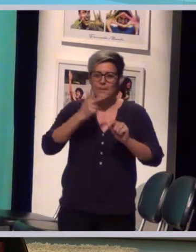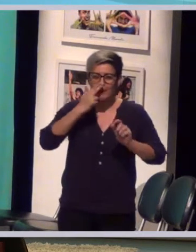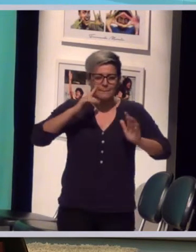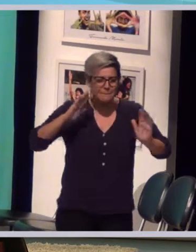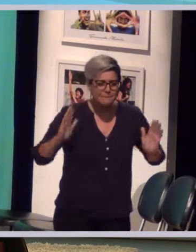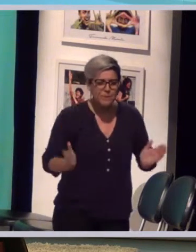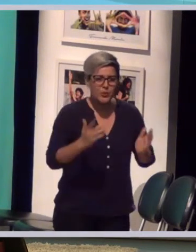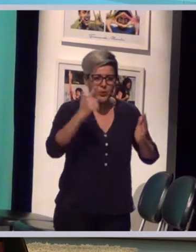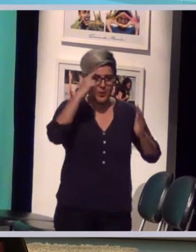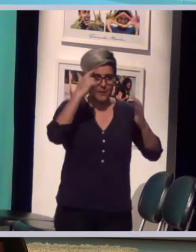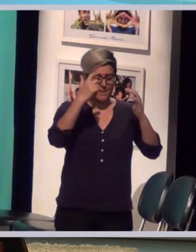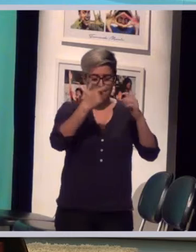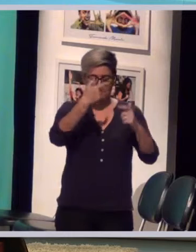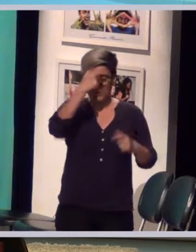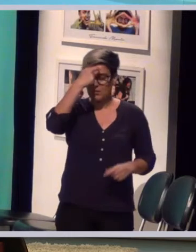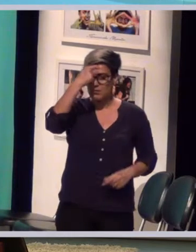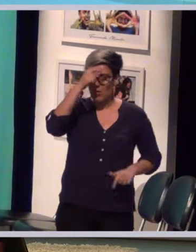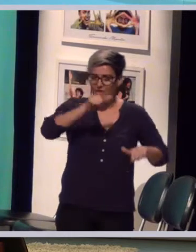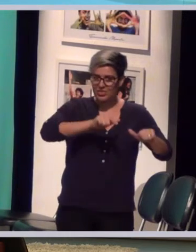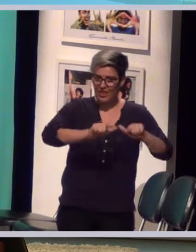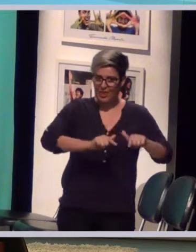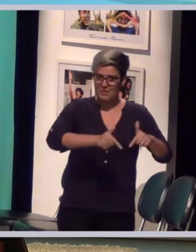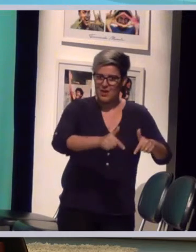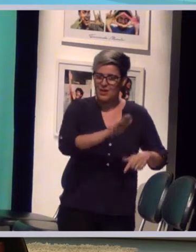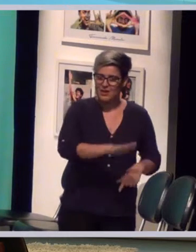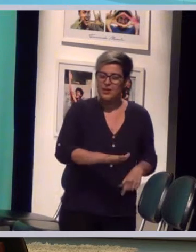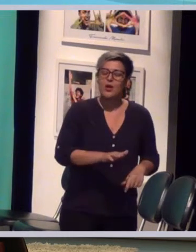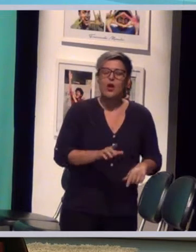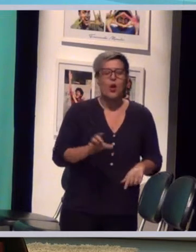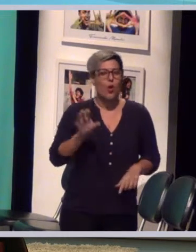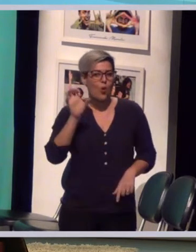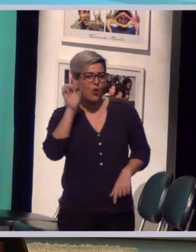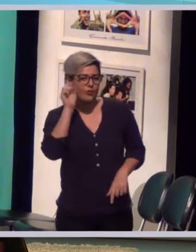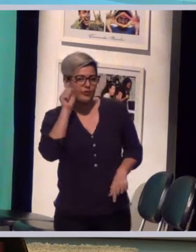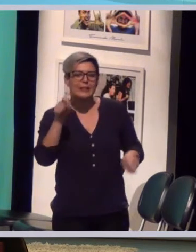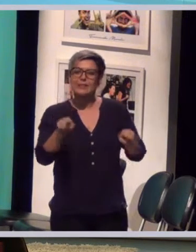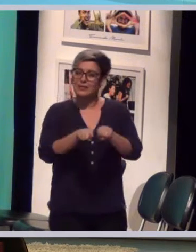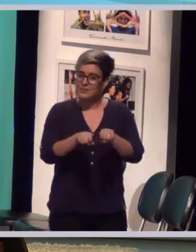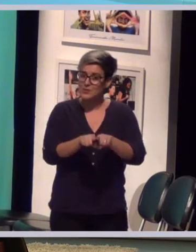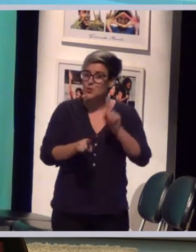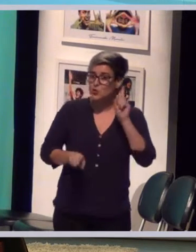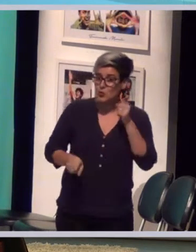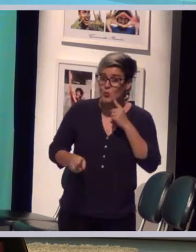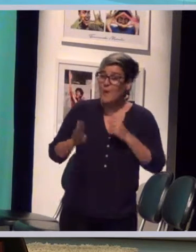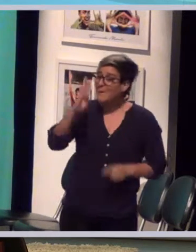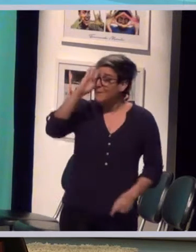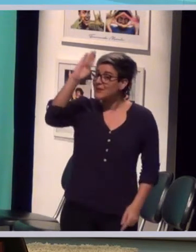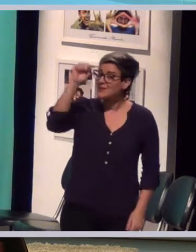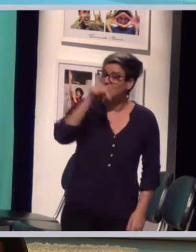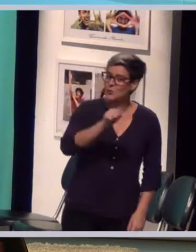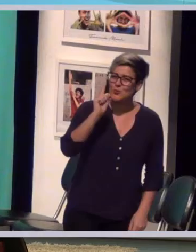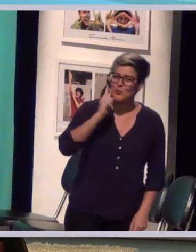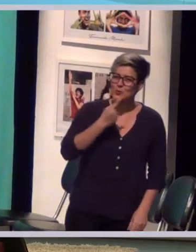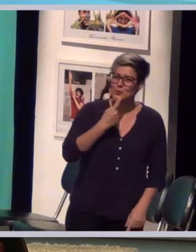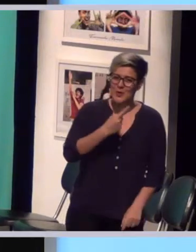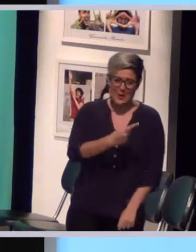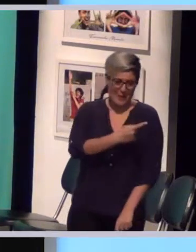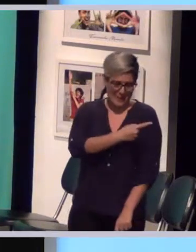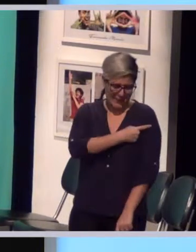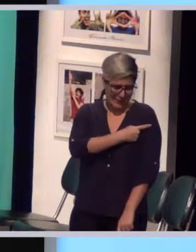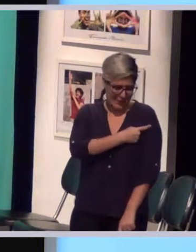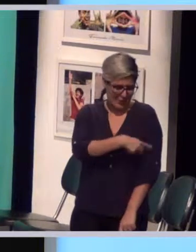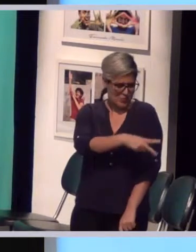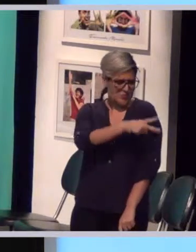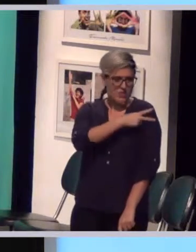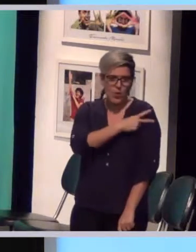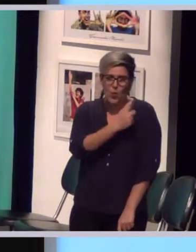impulsionar a memória de trabalho das crianças, né? Tanto ouvintes como surdos. E, principalmente, nas crianças surdas, como nós vimos, do primeiro para o segundo